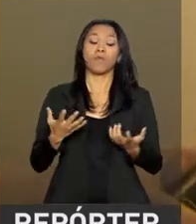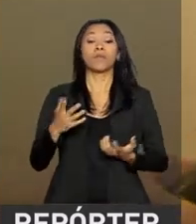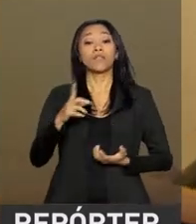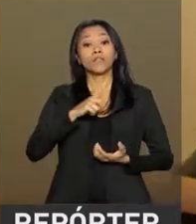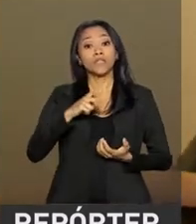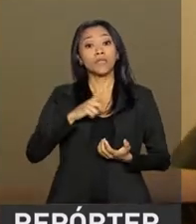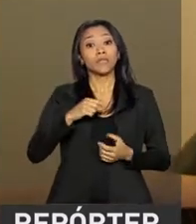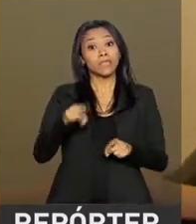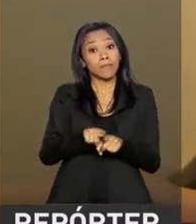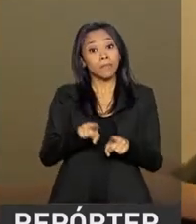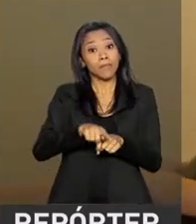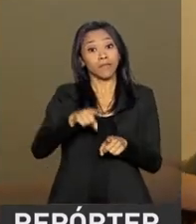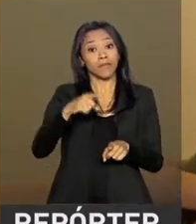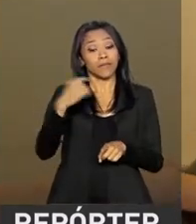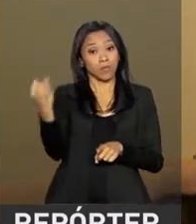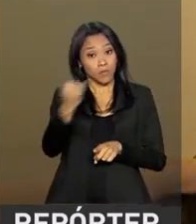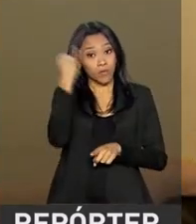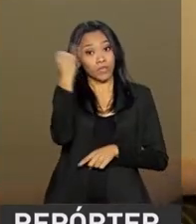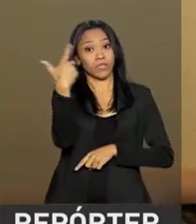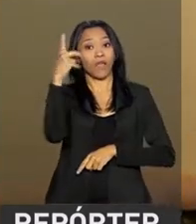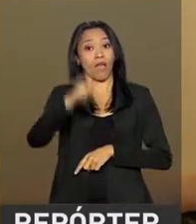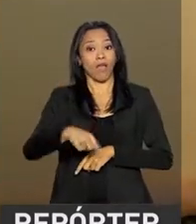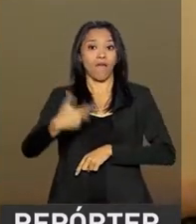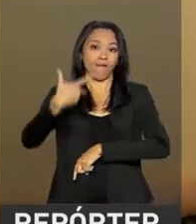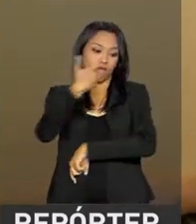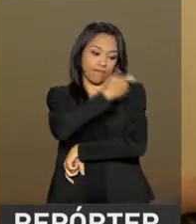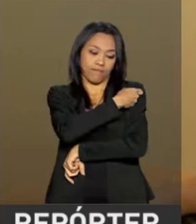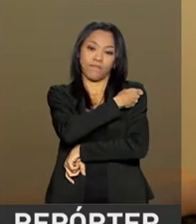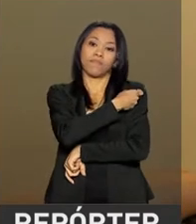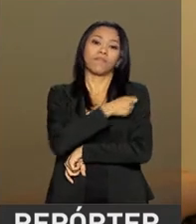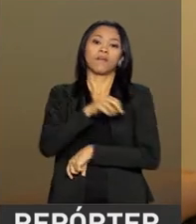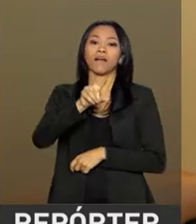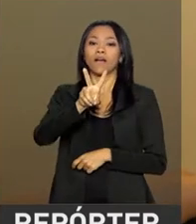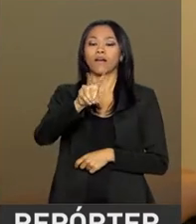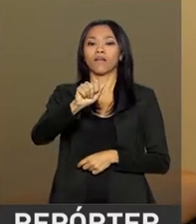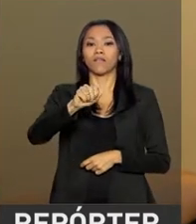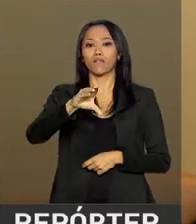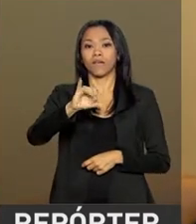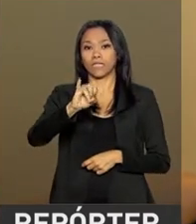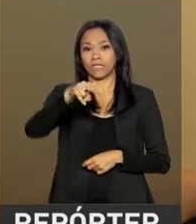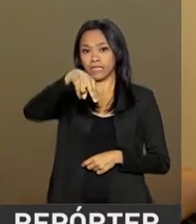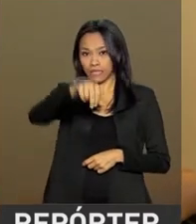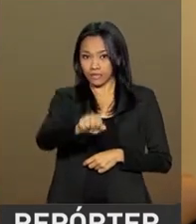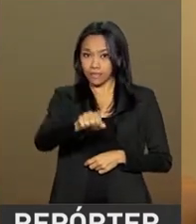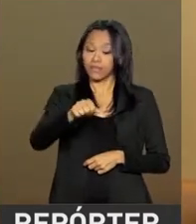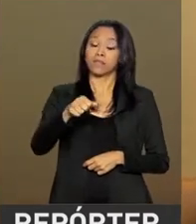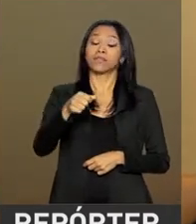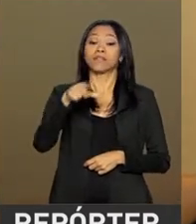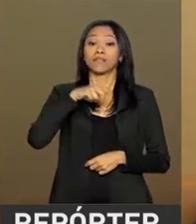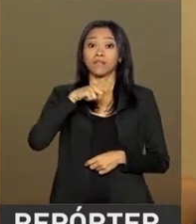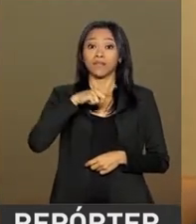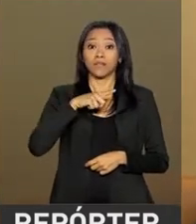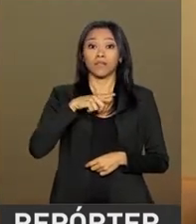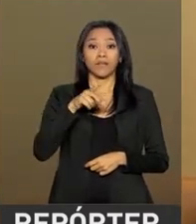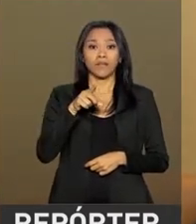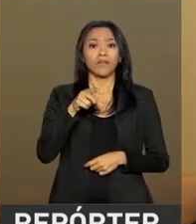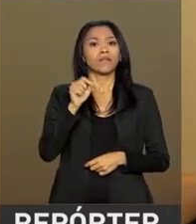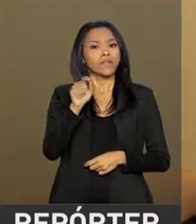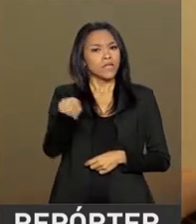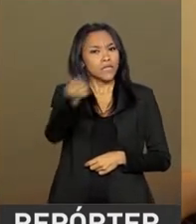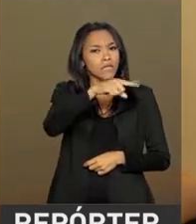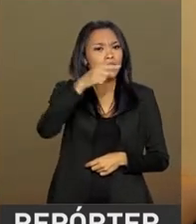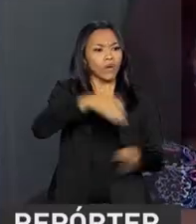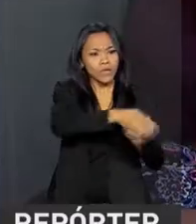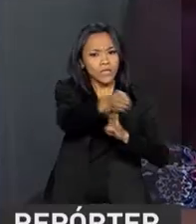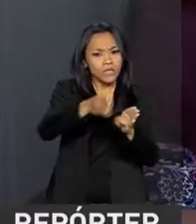que seria a vacina. É uma vacina de vírus vivo atenuado e que tem uma excelente eficácia. Então, a gente está recomendando realmente que as pessoas